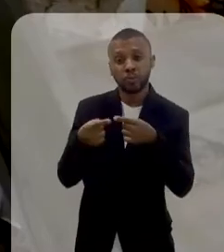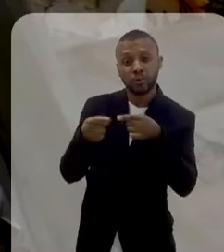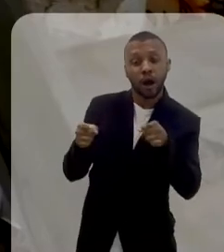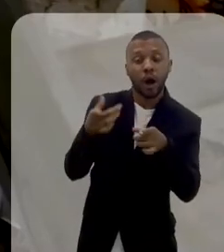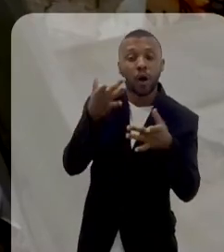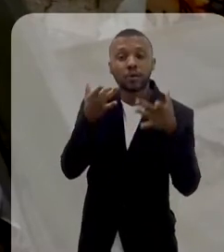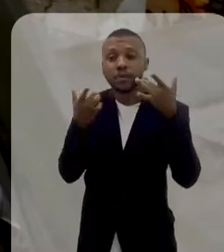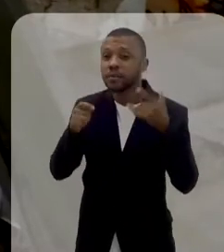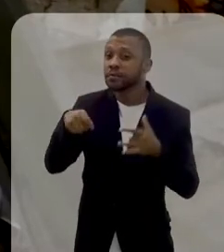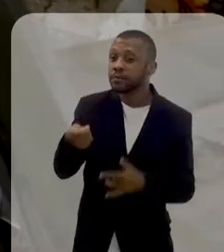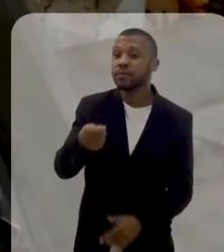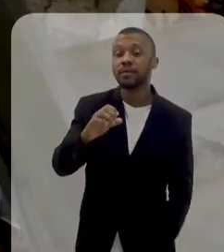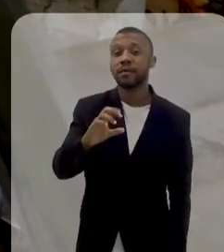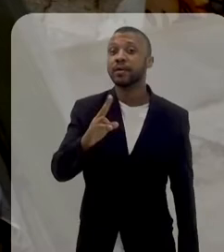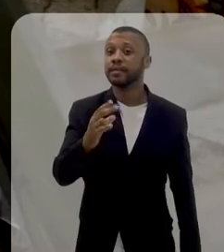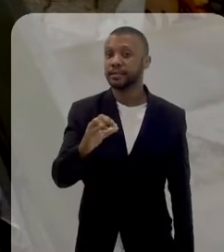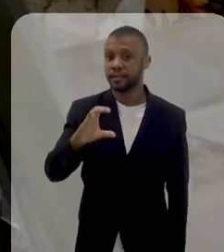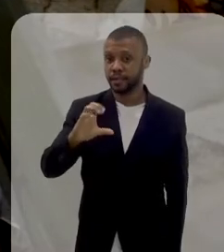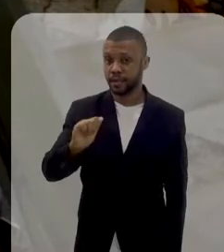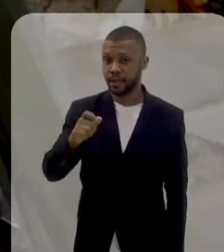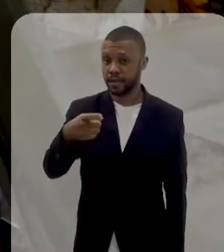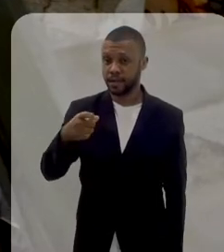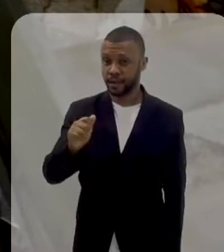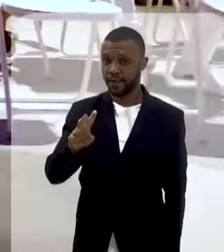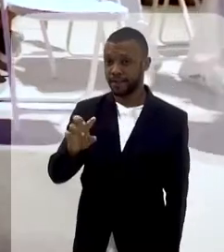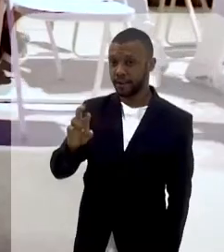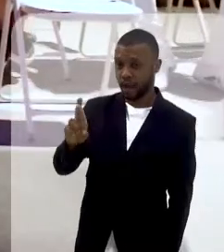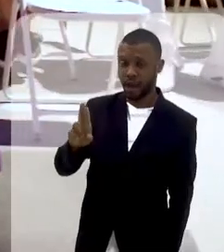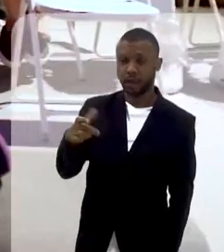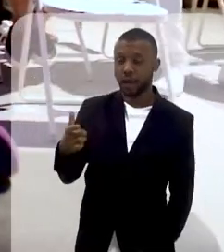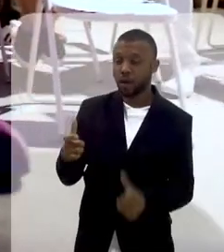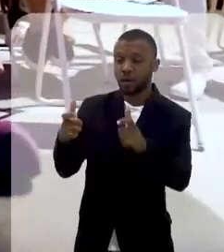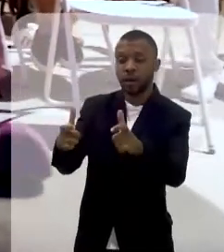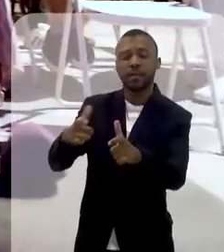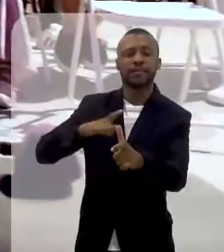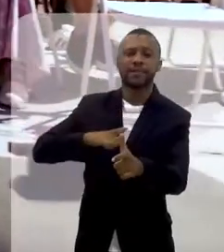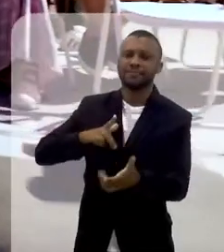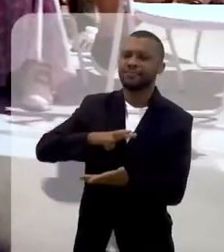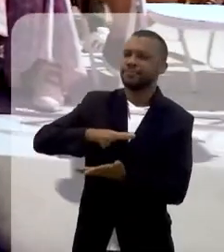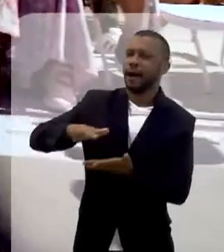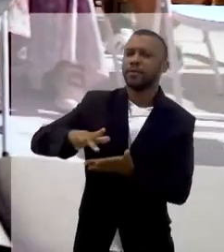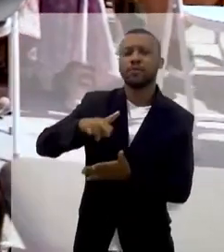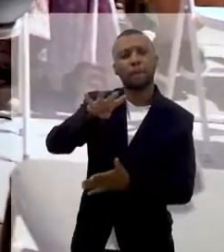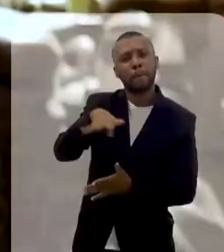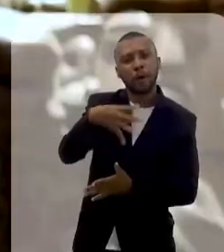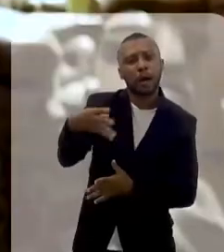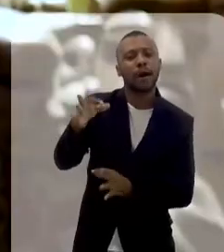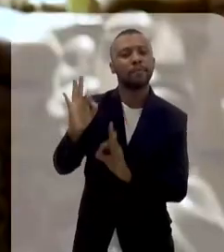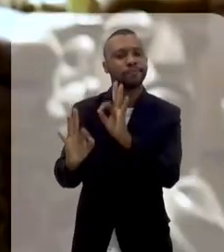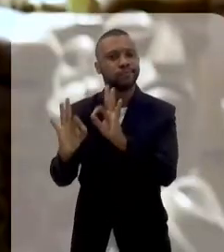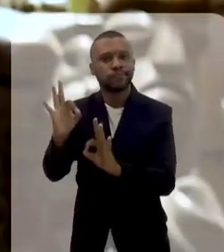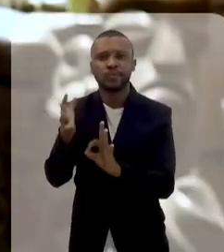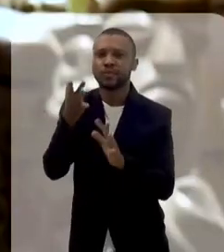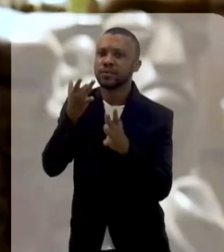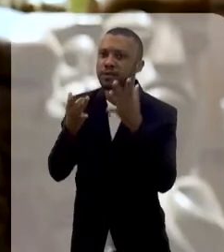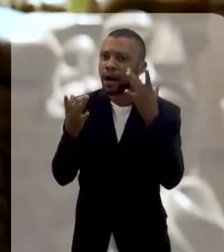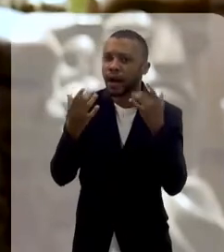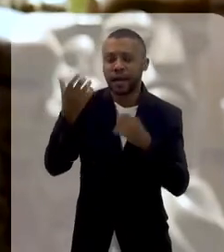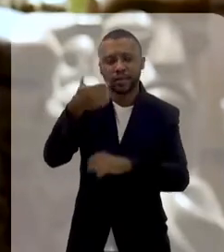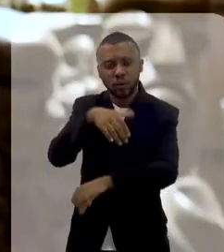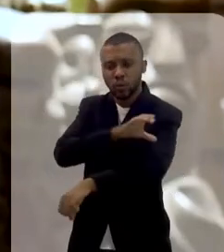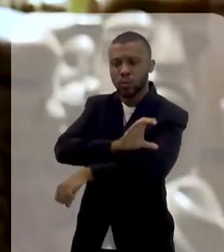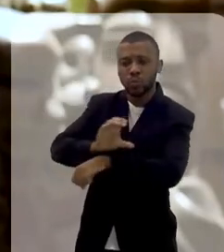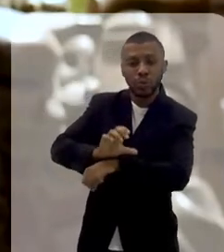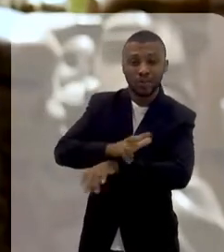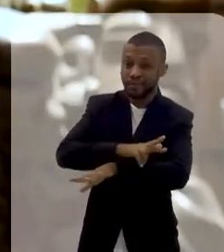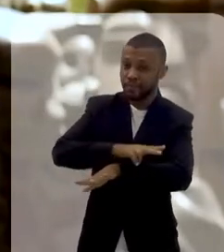Estamos inaugurando agora o Teatro Chica Xavier, que vai estar aqui com várias programações teatrais e